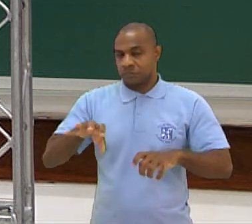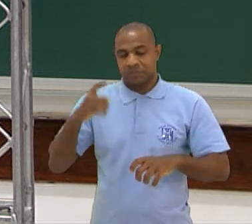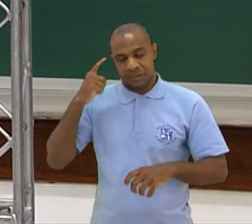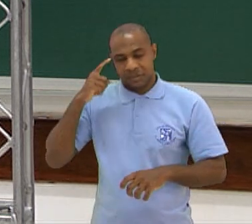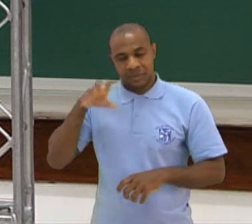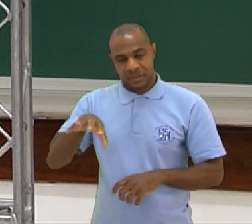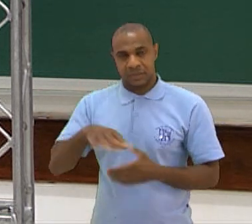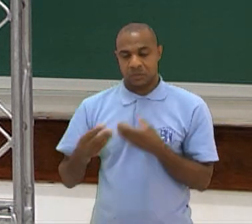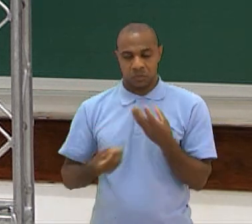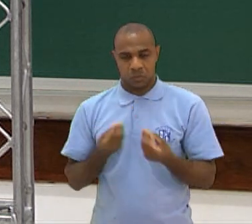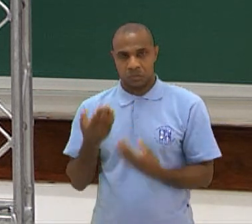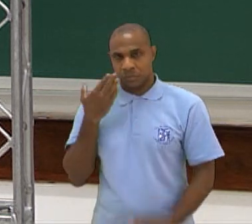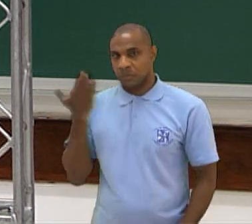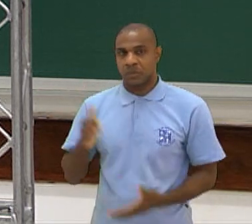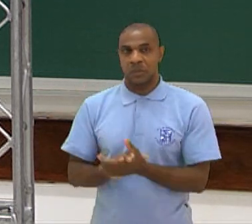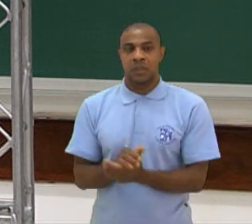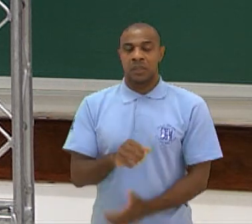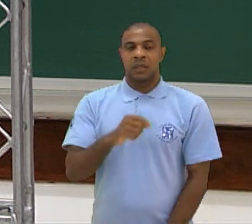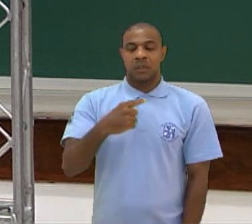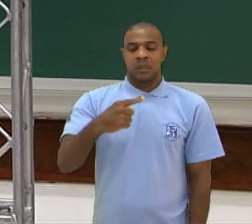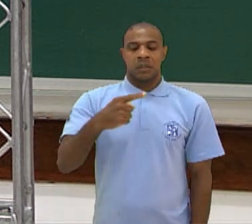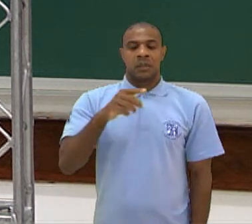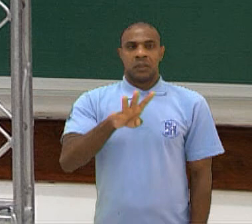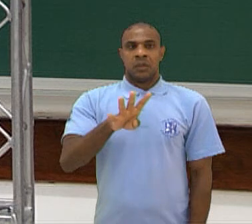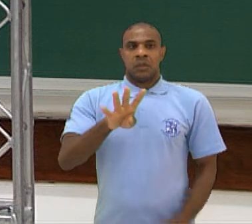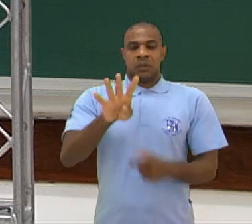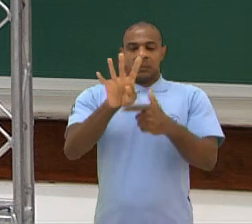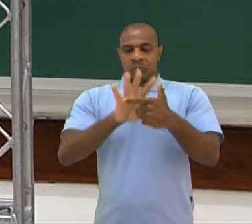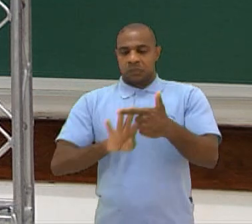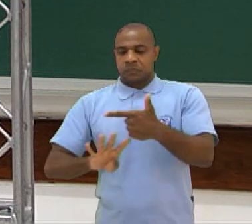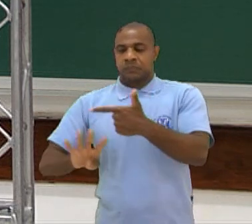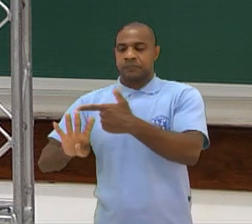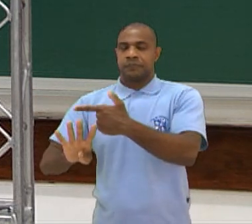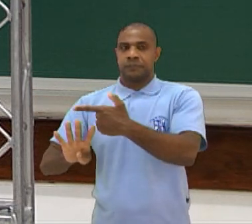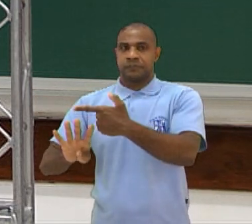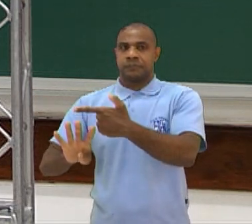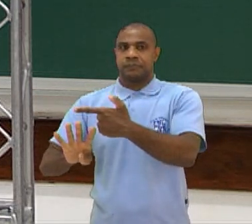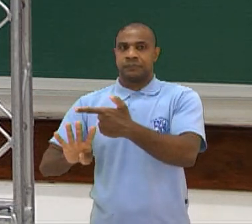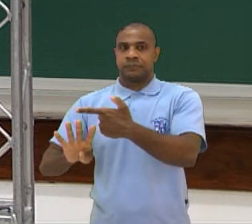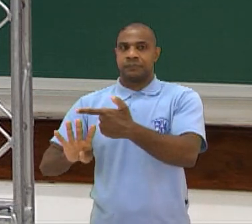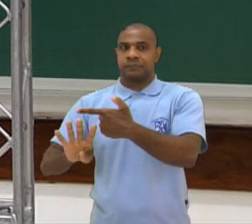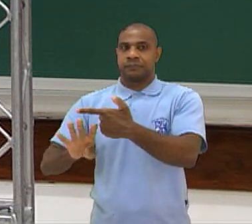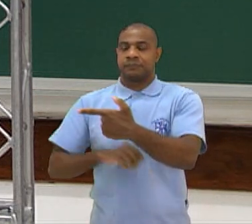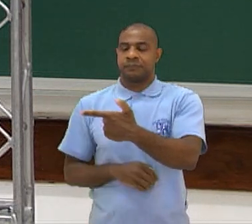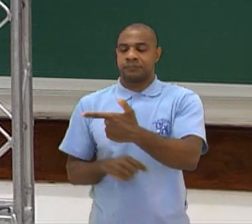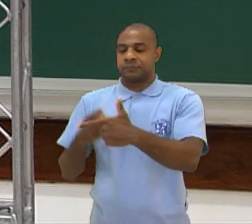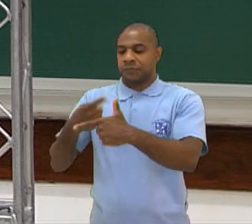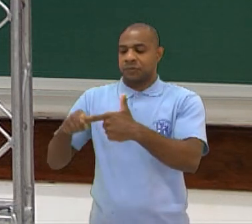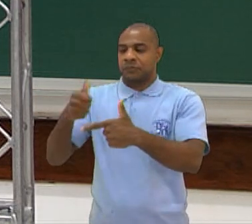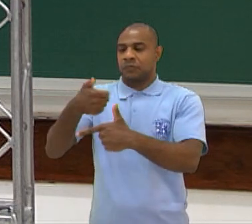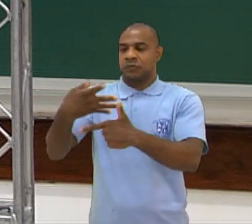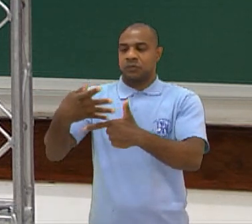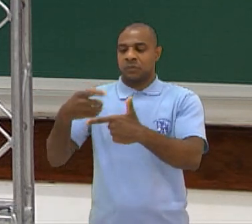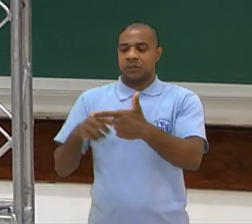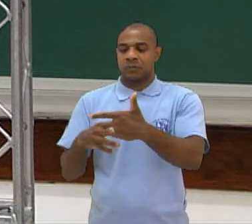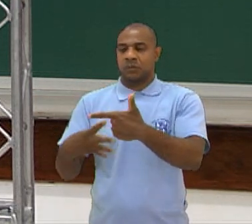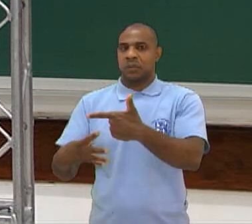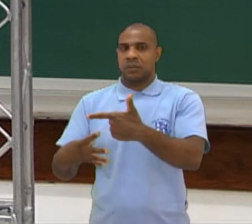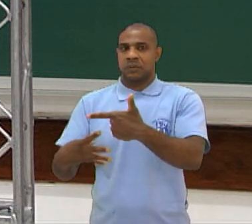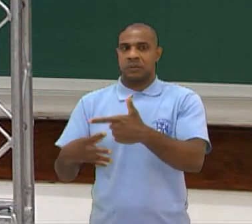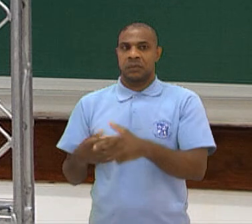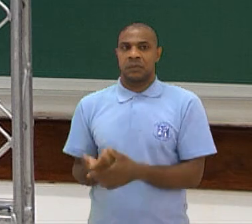pegar menos 4A e dividir por menos 4, vai dar A. Então, eu estou forçando a minha equação